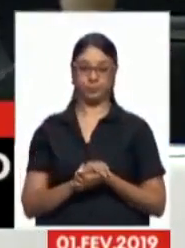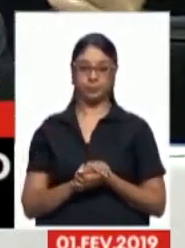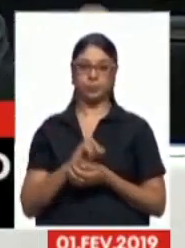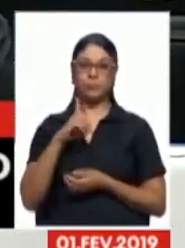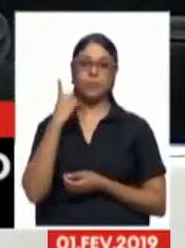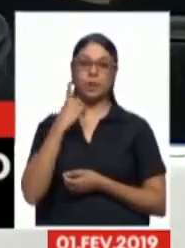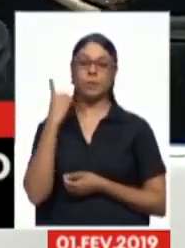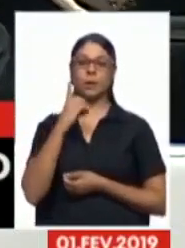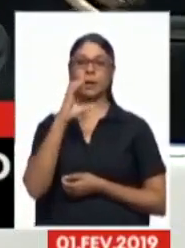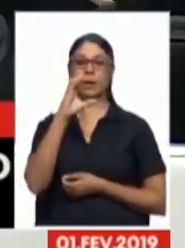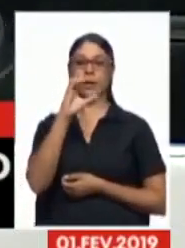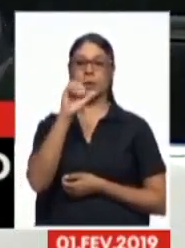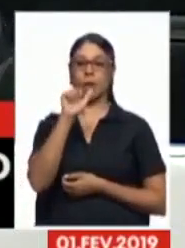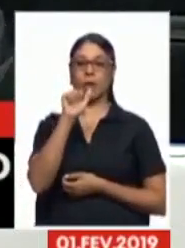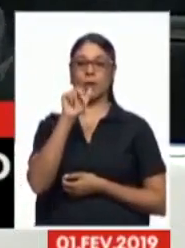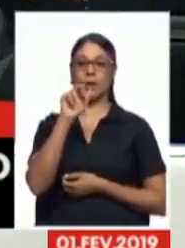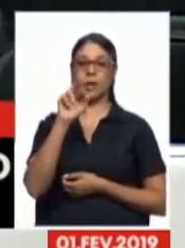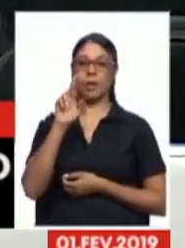Carlos Henrique